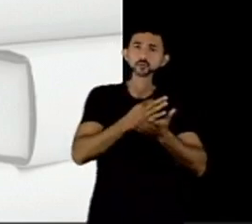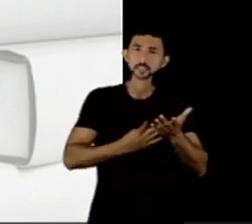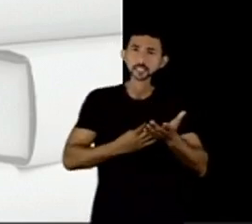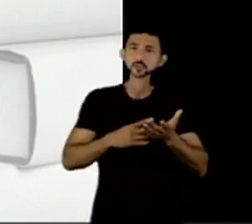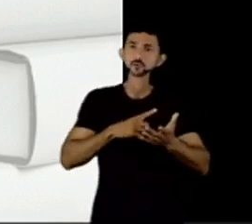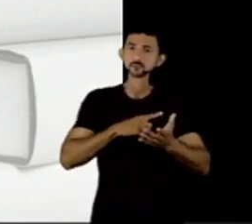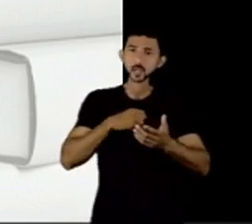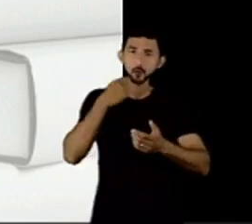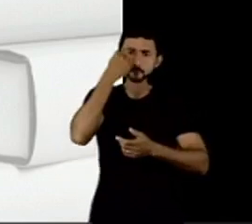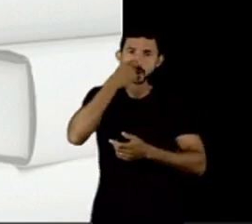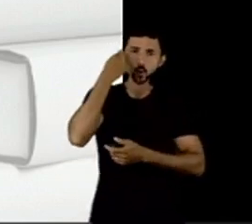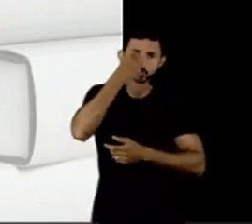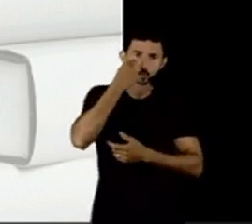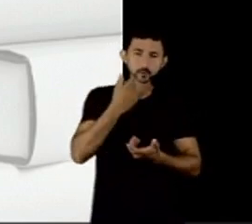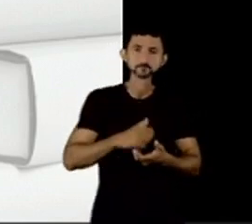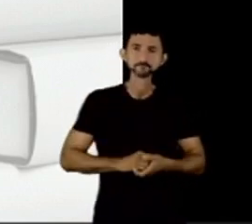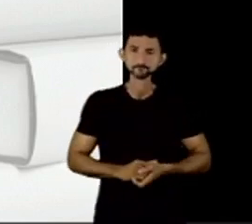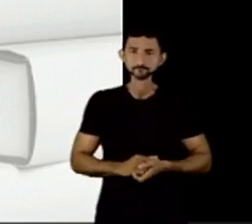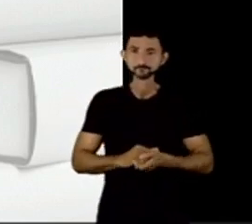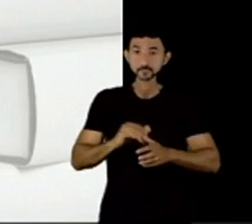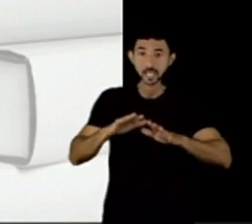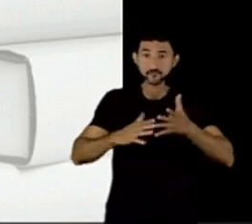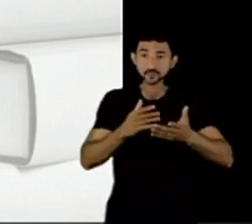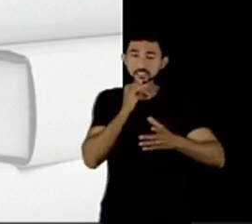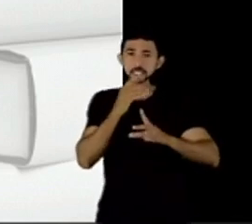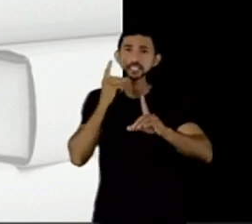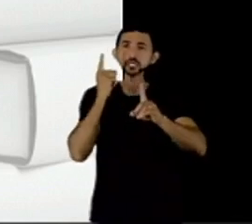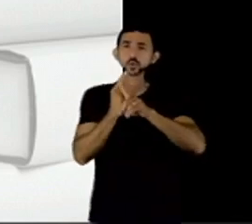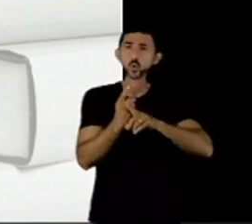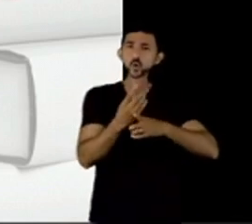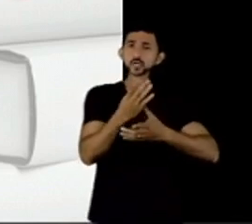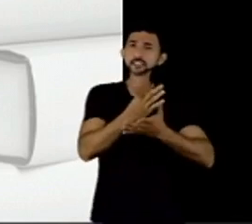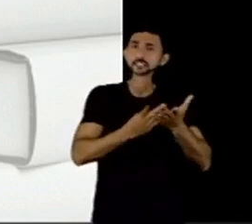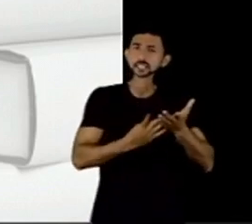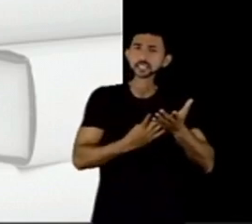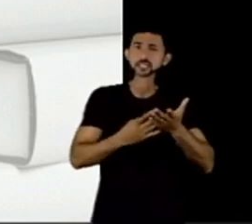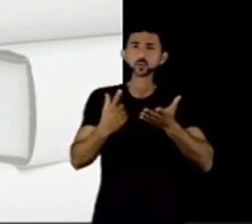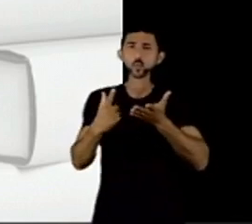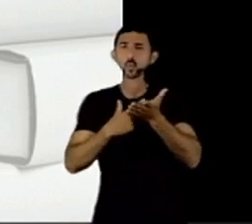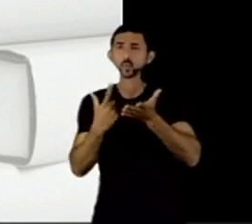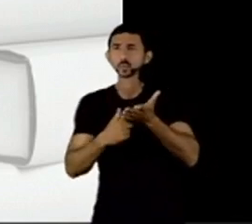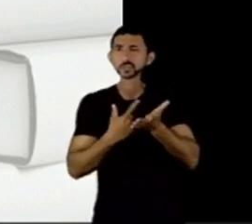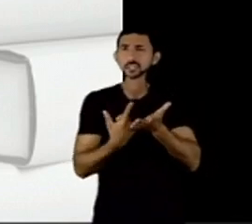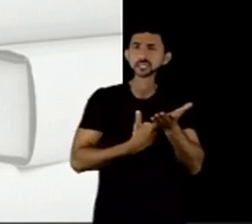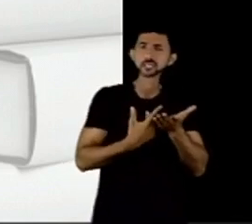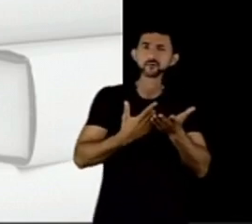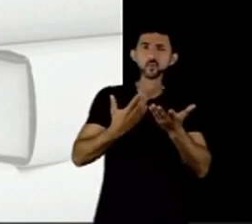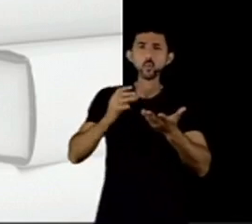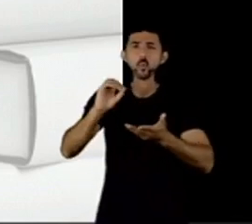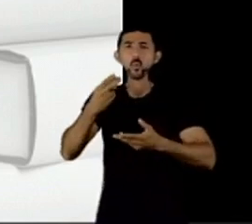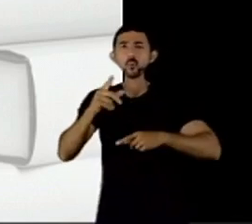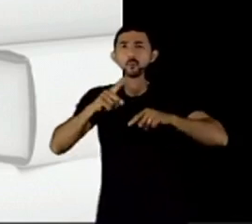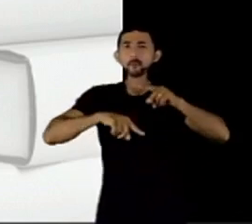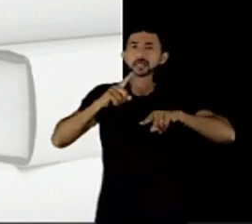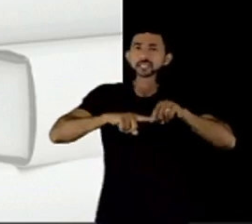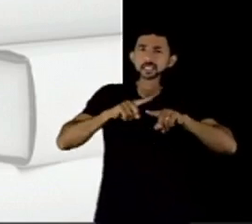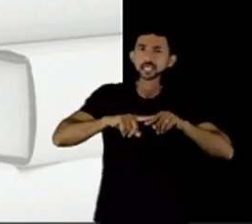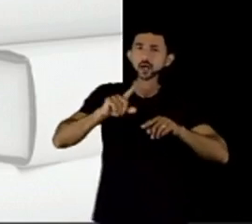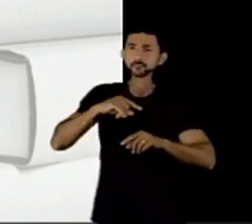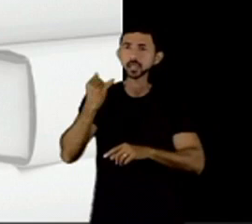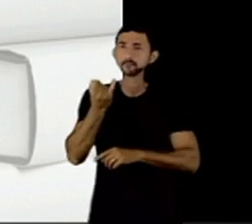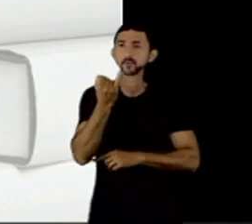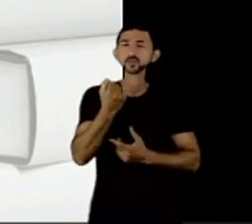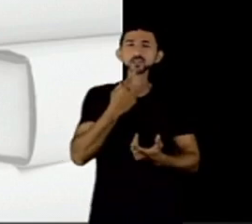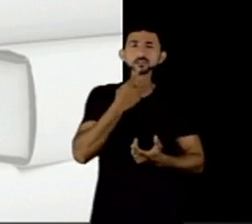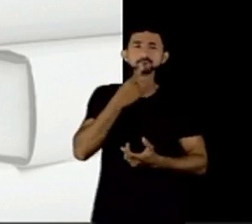uma autoria e normalmente quando você encontra o texto num livro ou num outro material, é importante